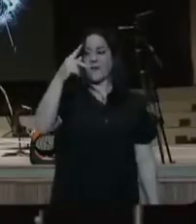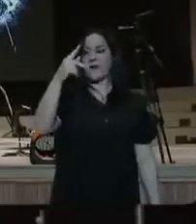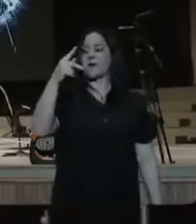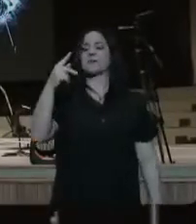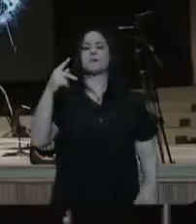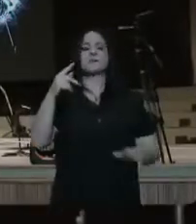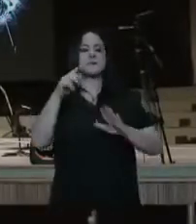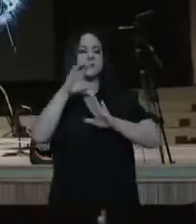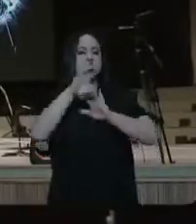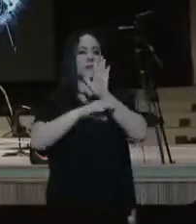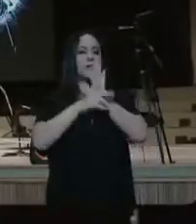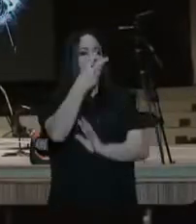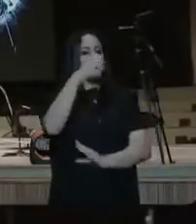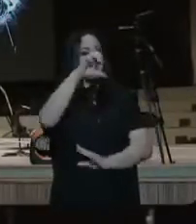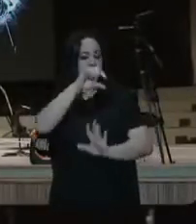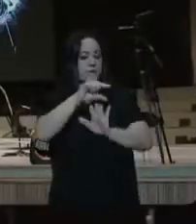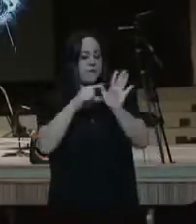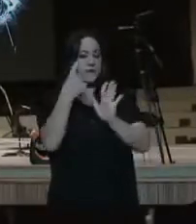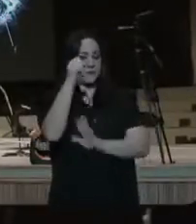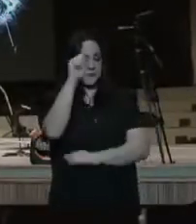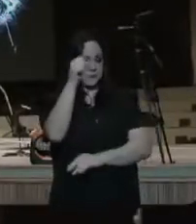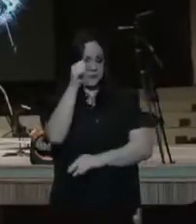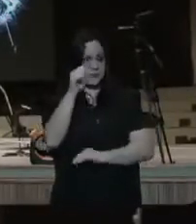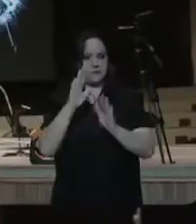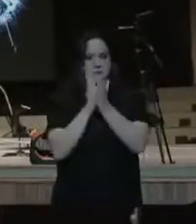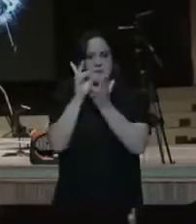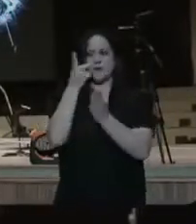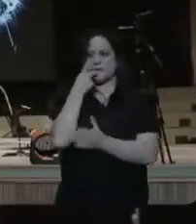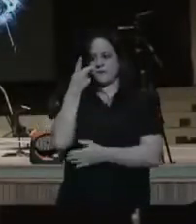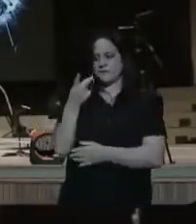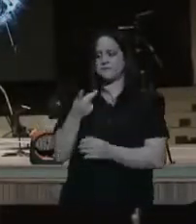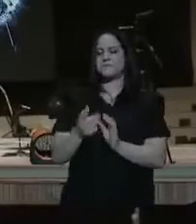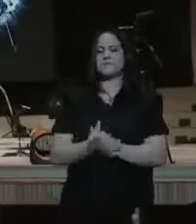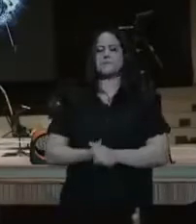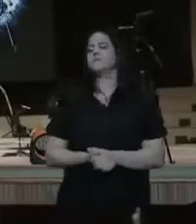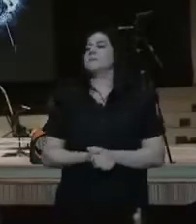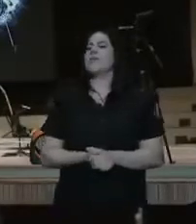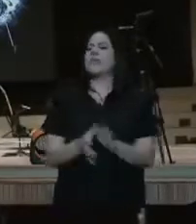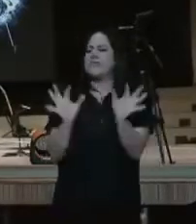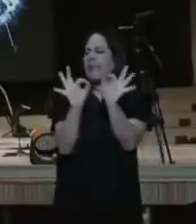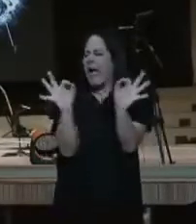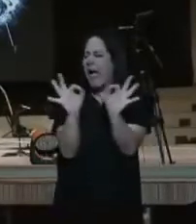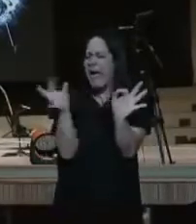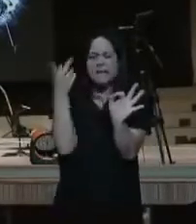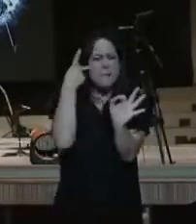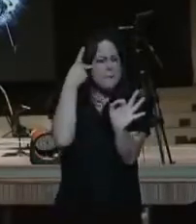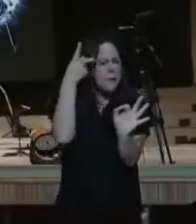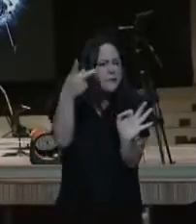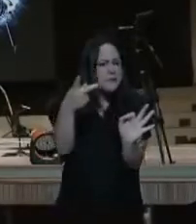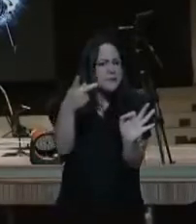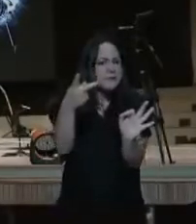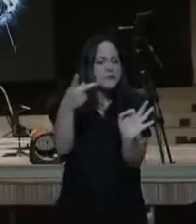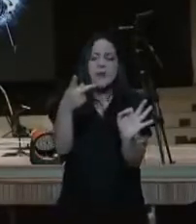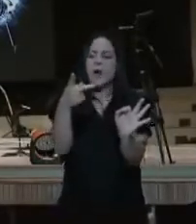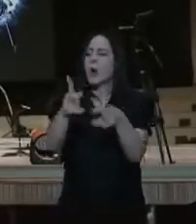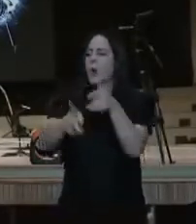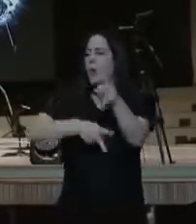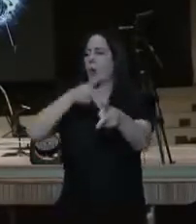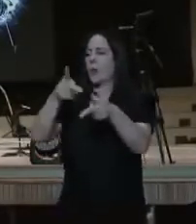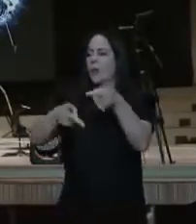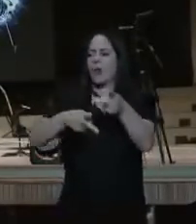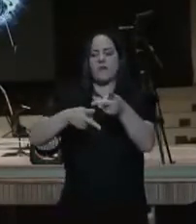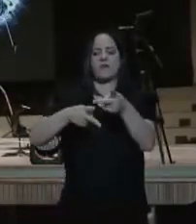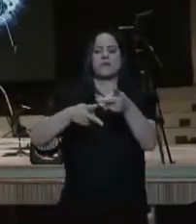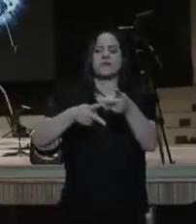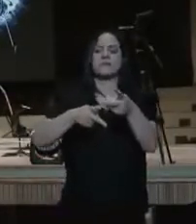18 onde a bíblia diz não havendo profecia o povo se corrompe mas o que